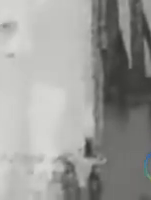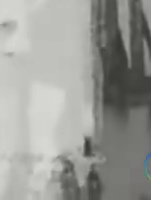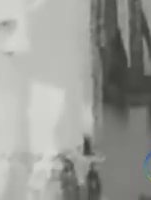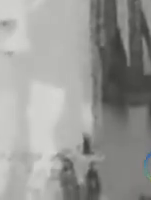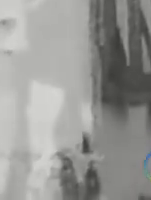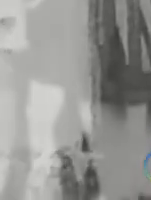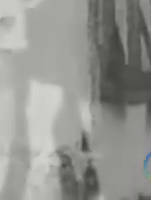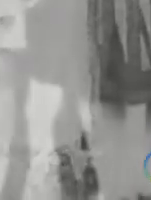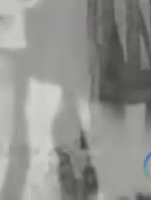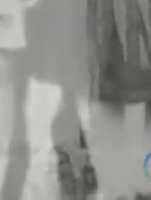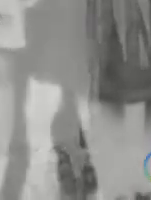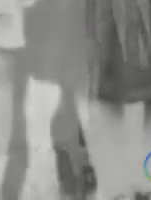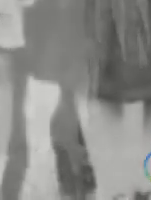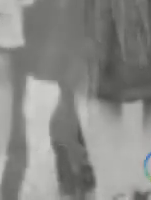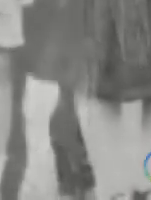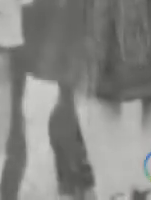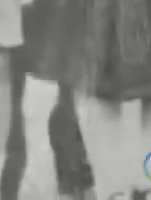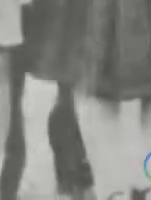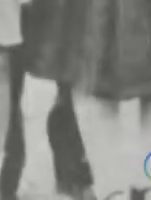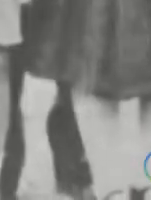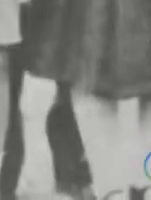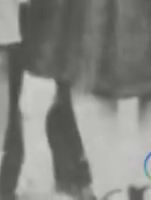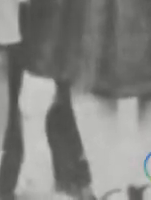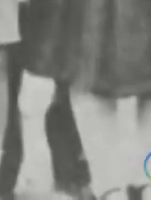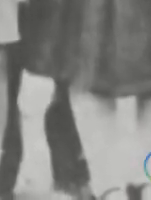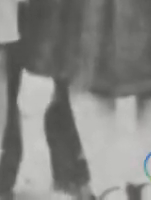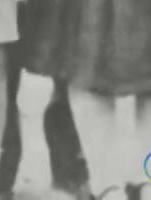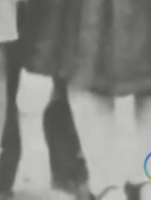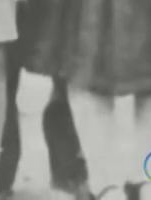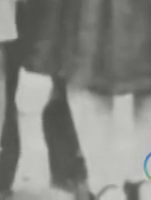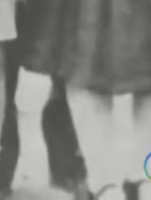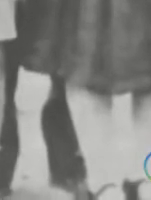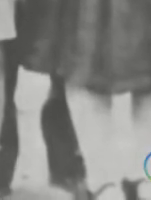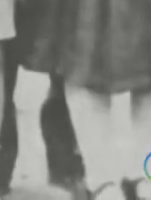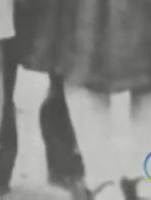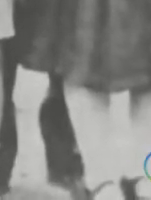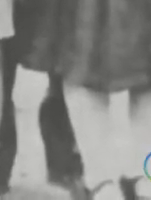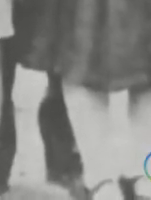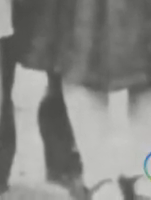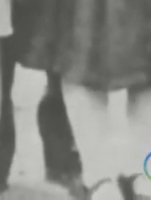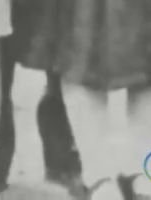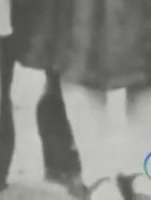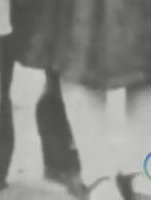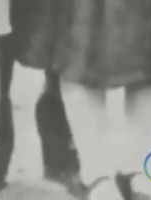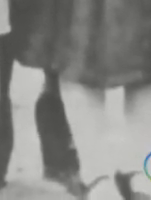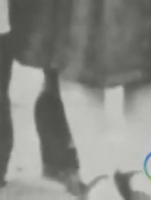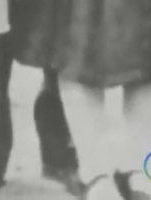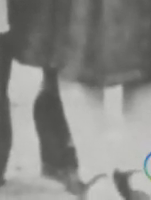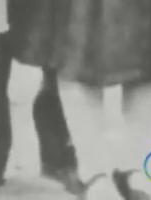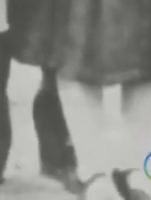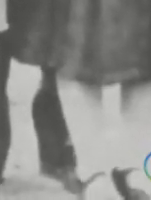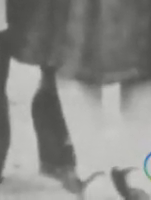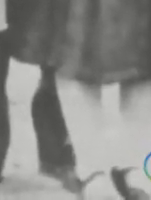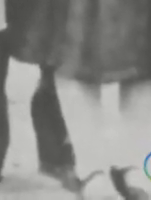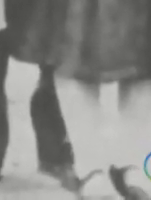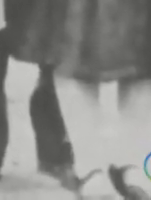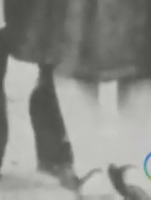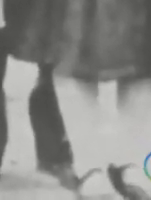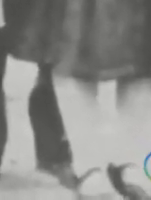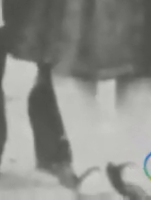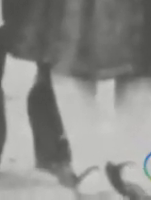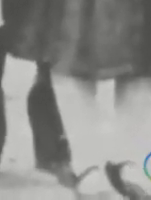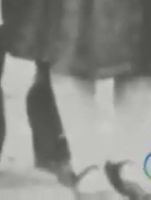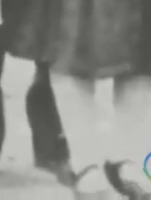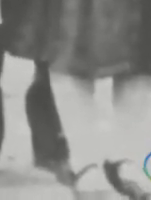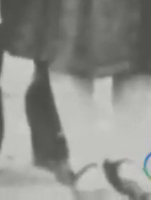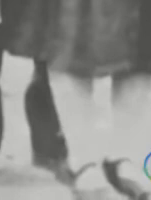Os espíritos amigos nos afirmam que nós estamos ante a luz